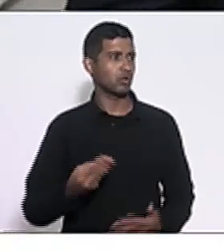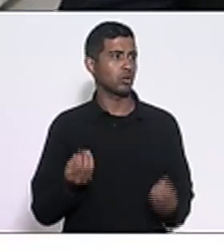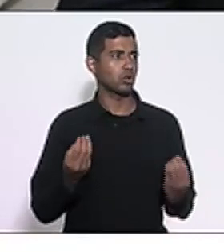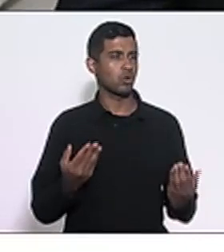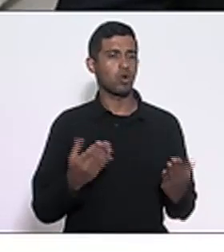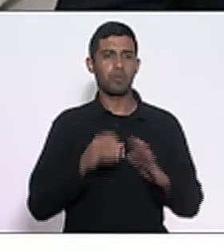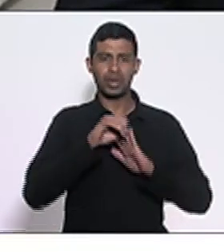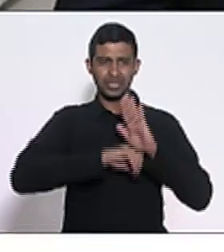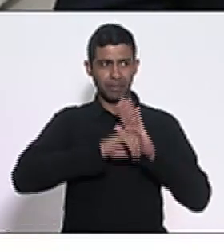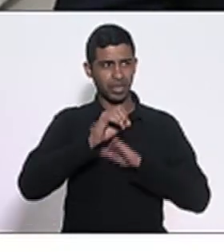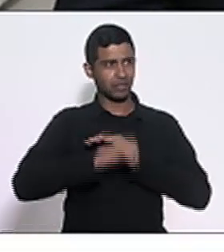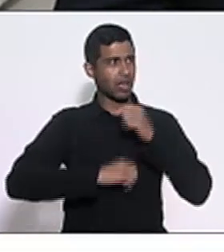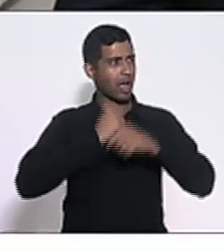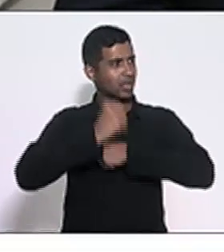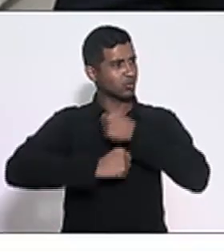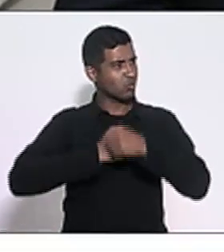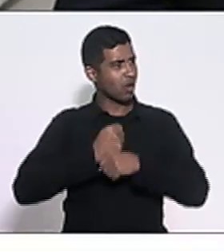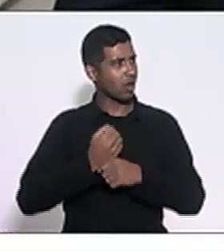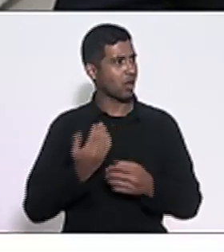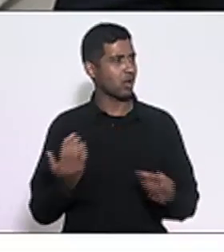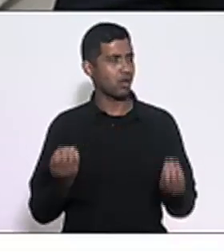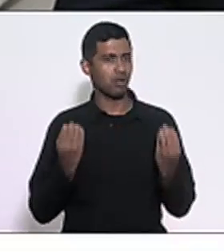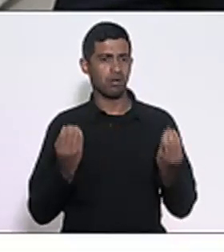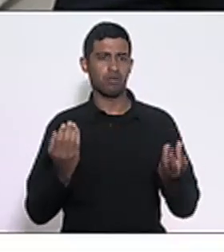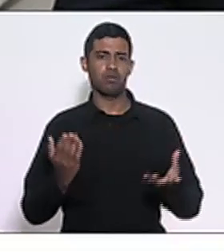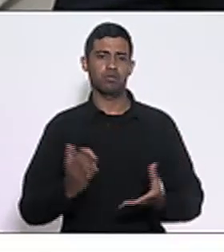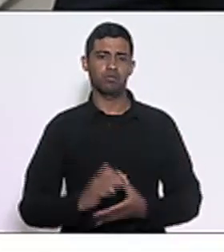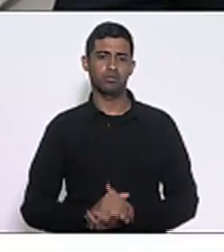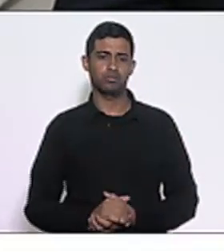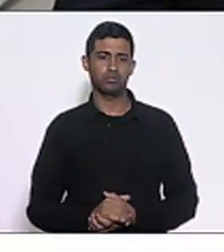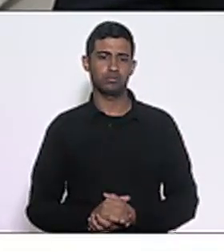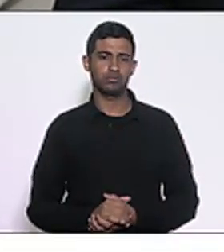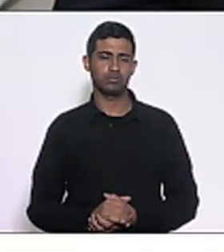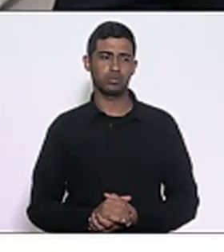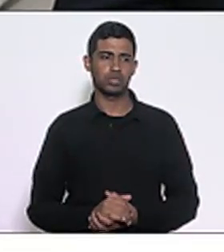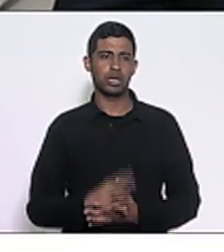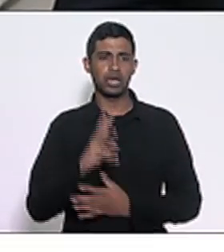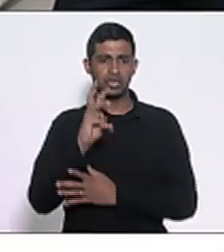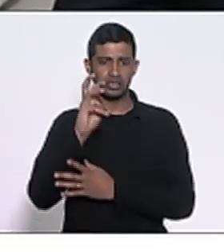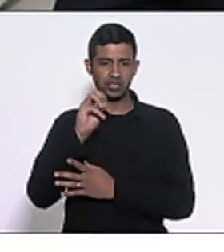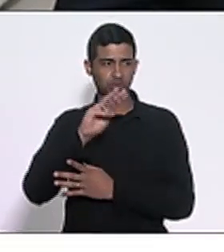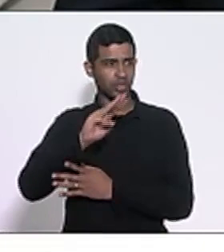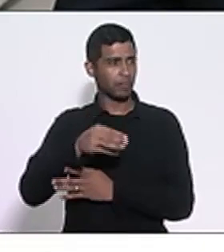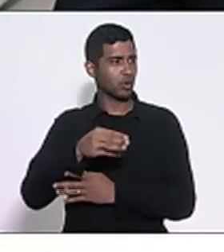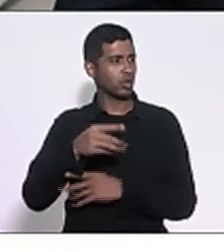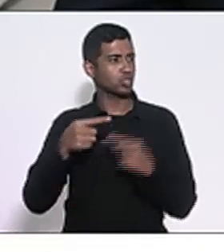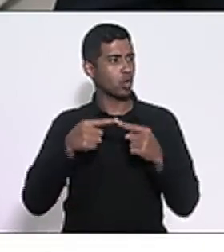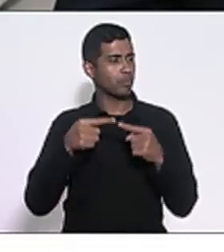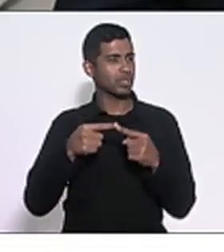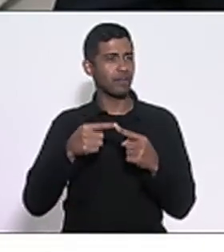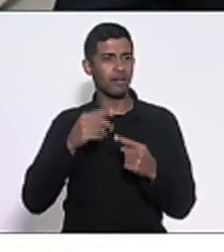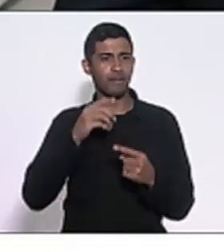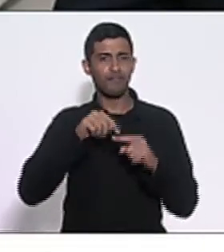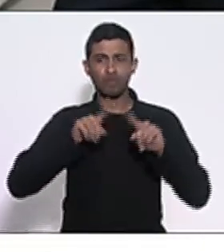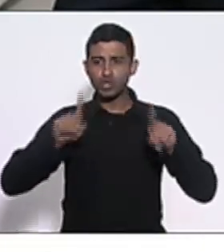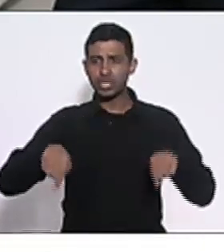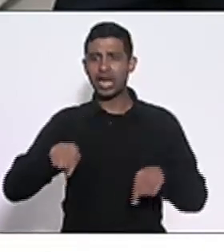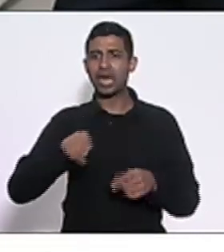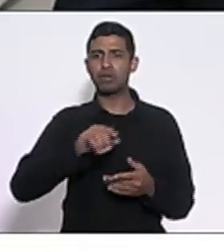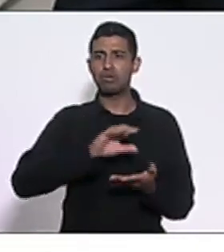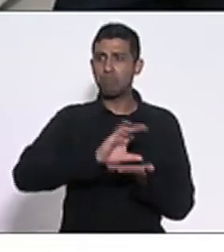anual. 50 e poucos milhões é a folha do Prodege. Como pode? Tem que ficar